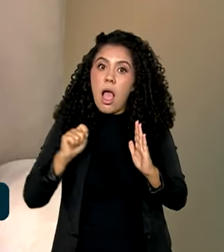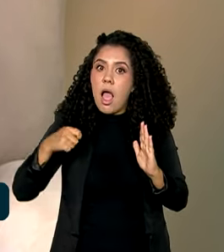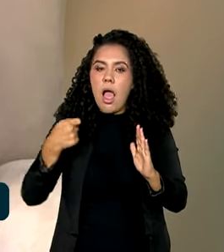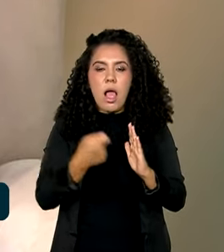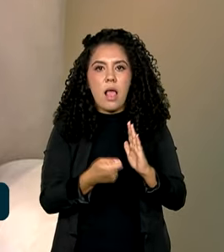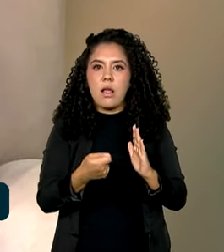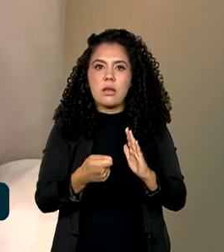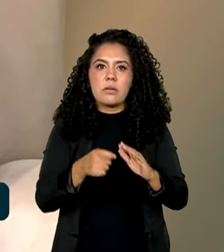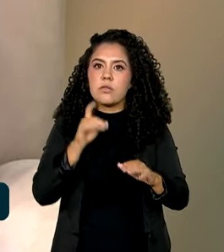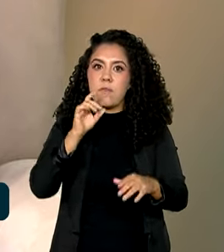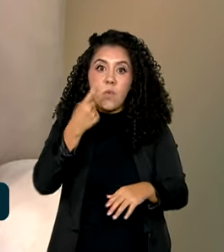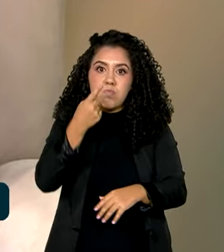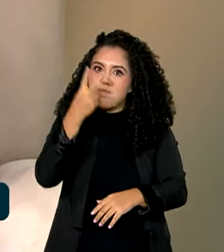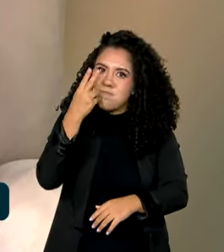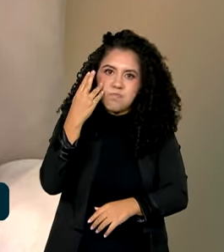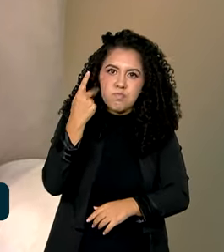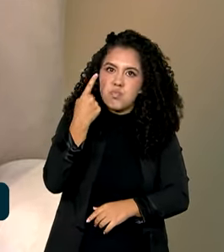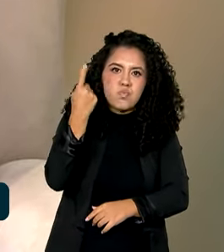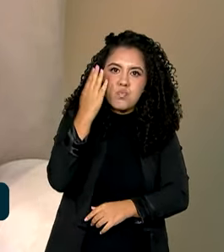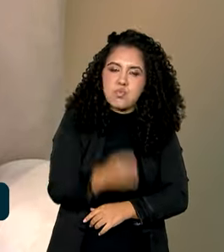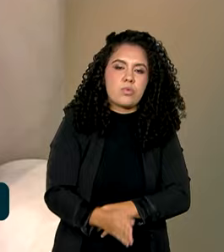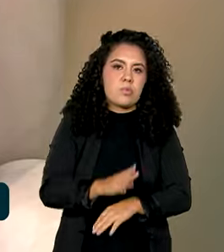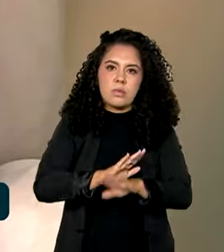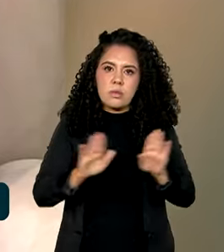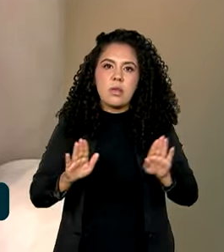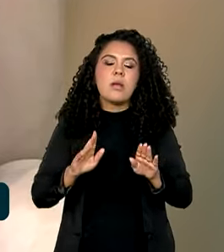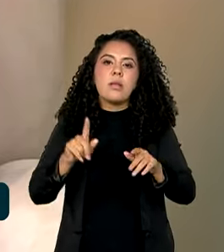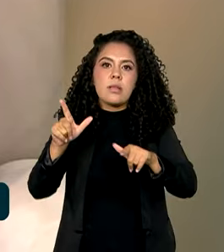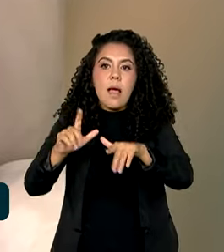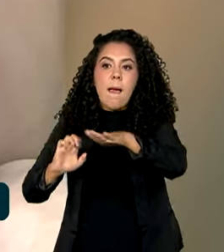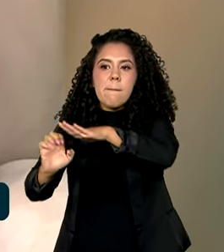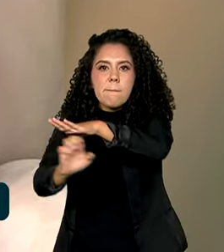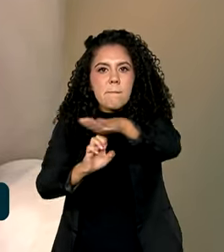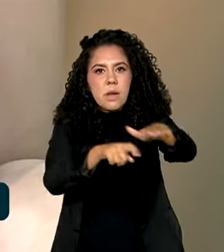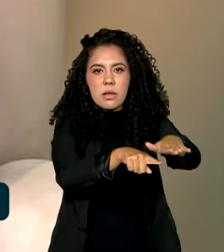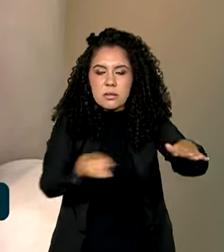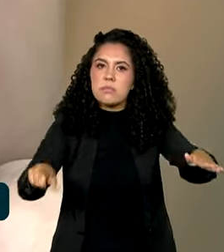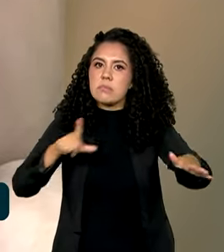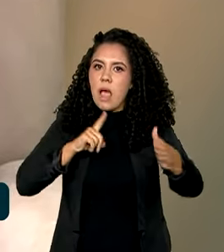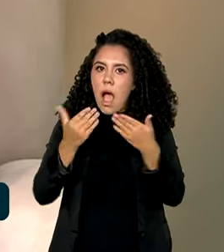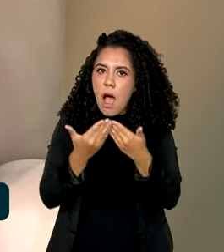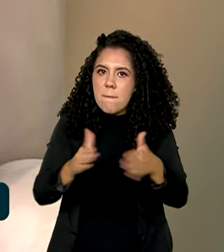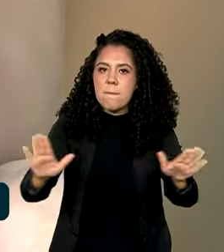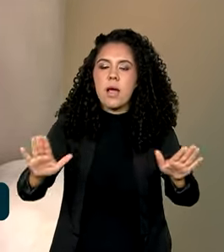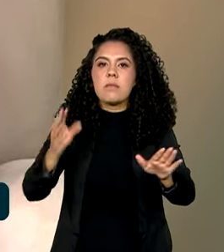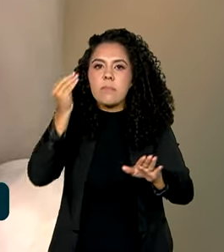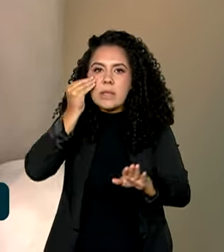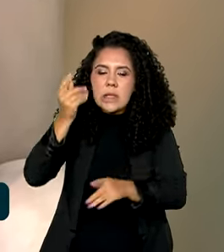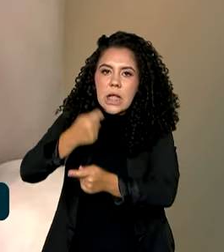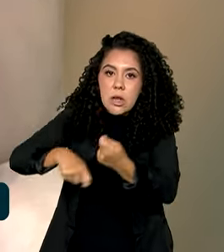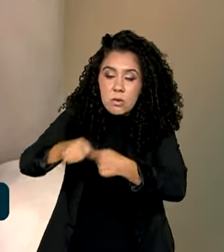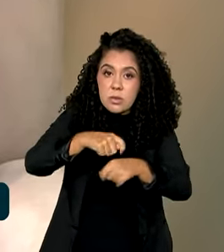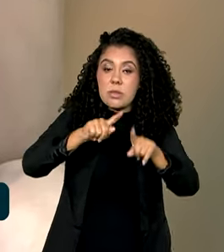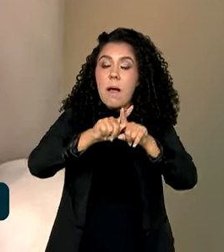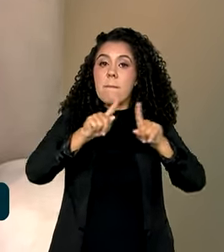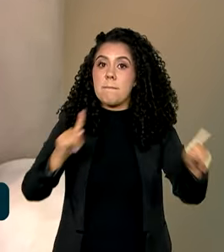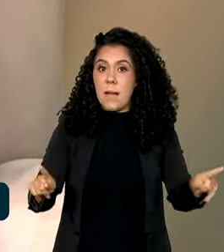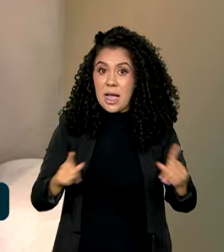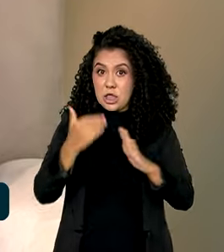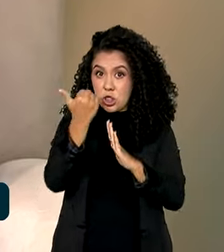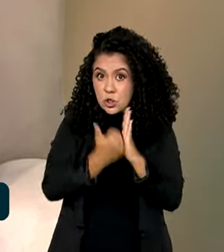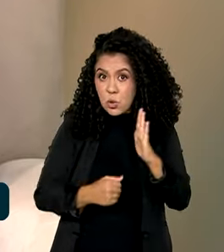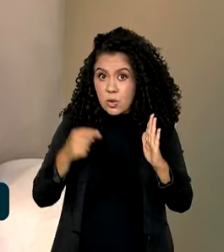que só vai ser encontrado ali, né? Os credores, eles estão sempre abertos a renegociar, mas com esse desconto e essas facilidades